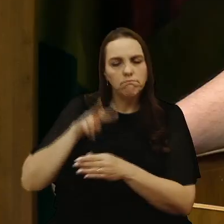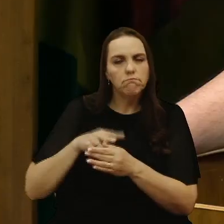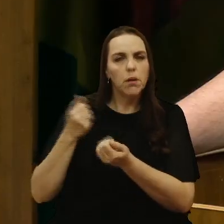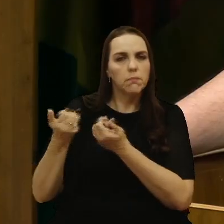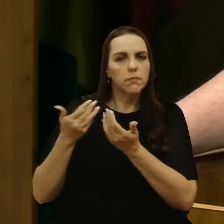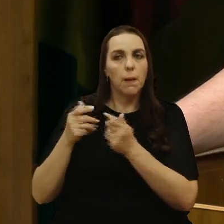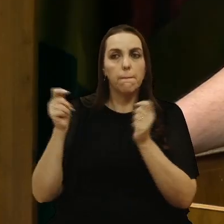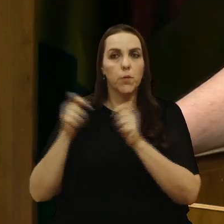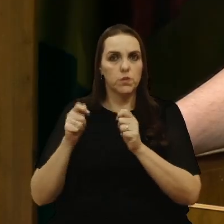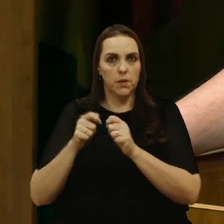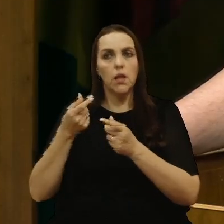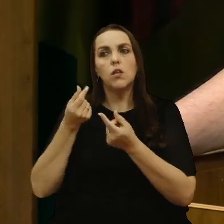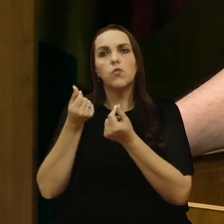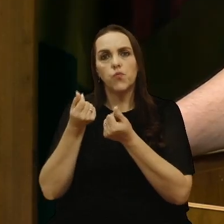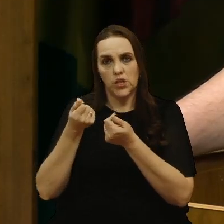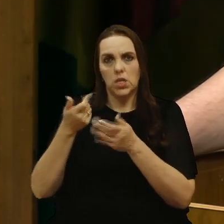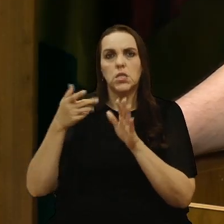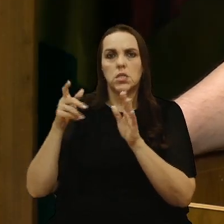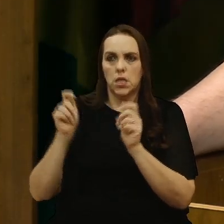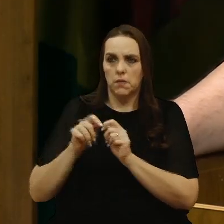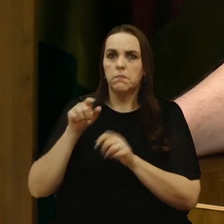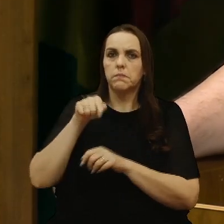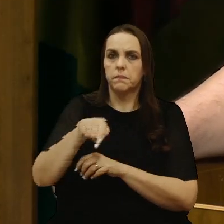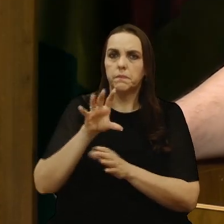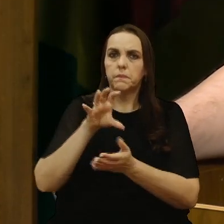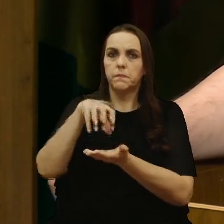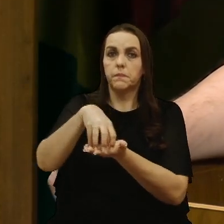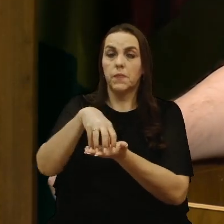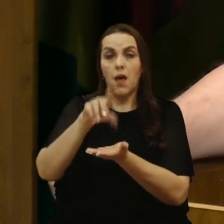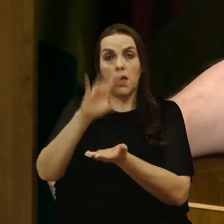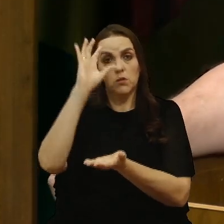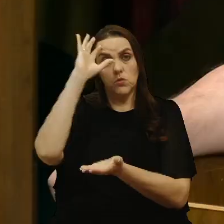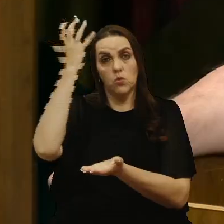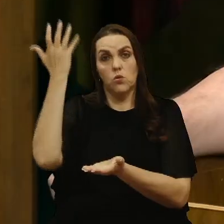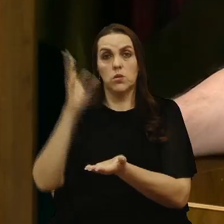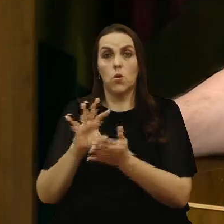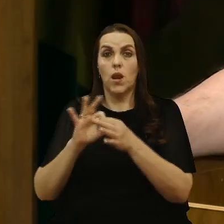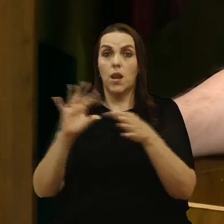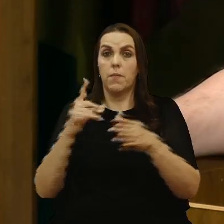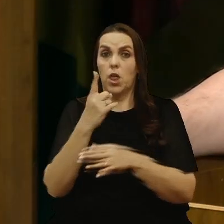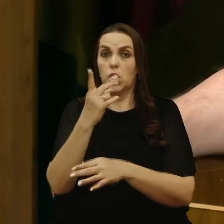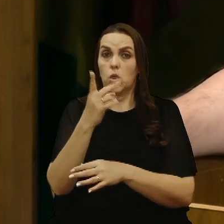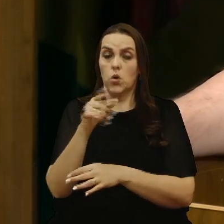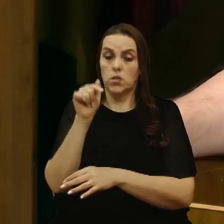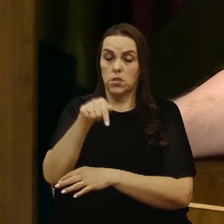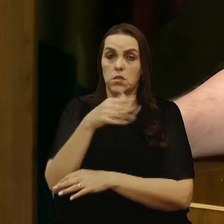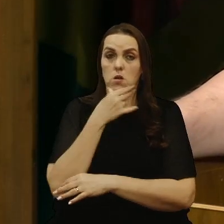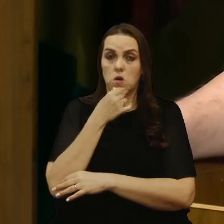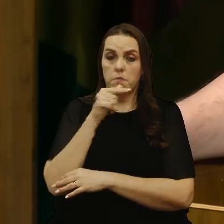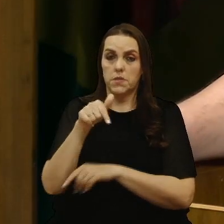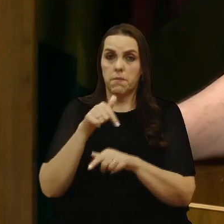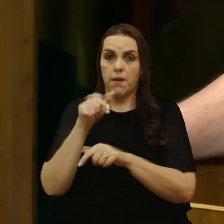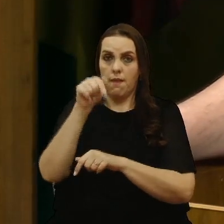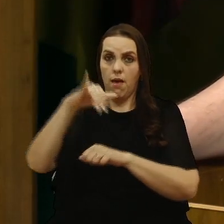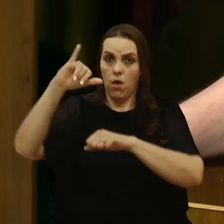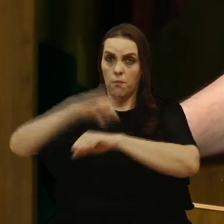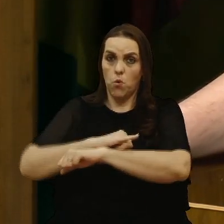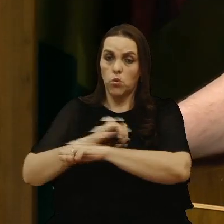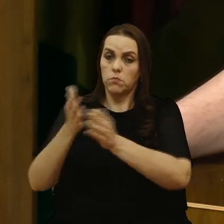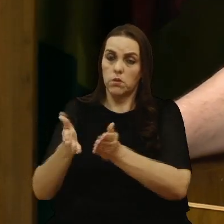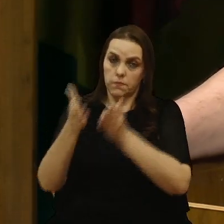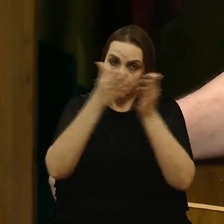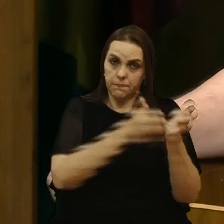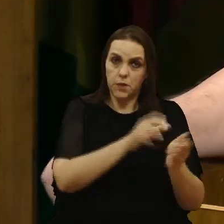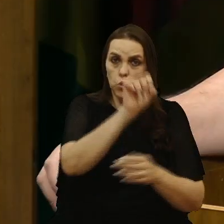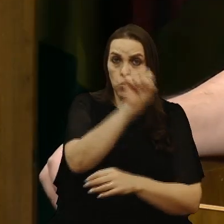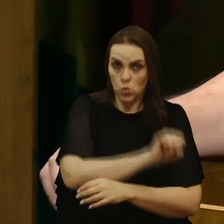viabilidade financeira para que isso seja empregado, mas é uma solução para nós liberarmos 12 homens que estão aí no operacional e eles possam se desdobrar nos